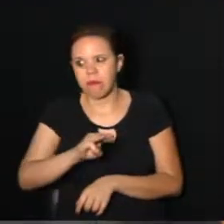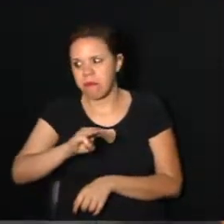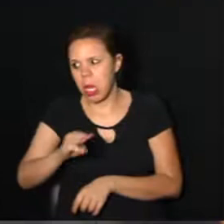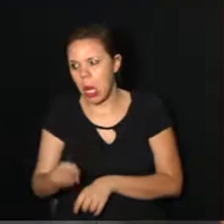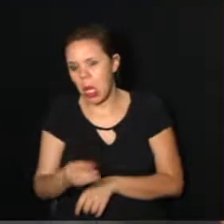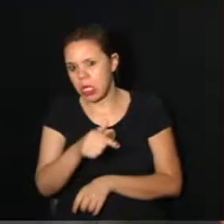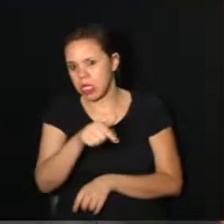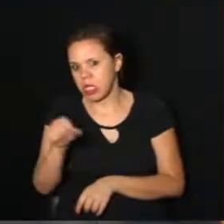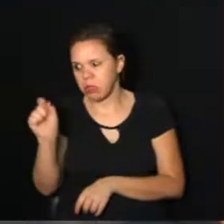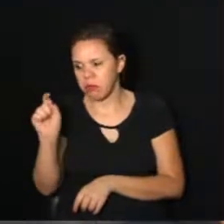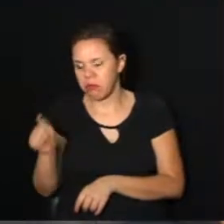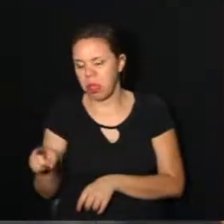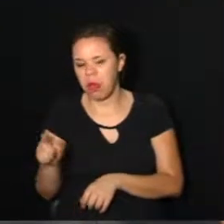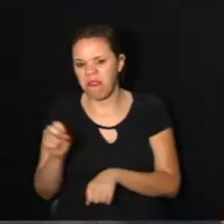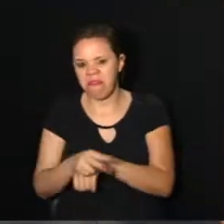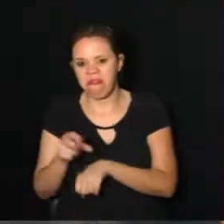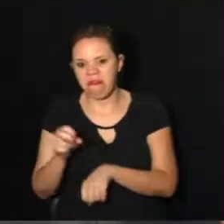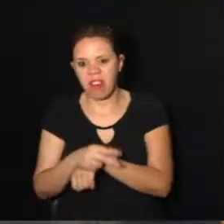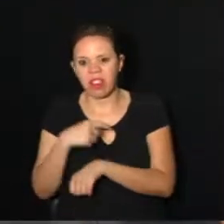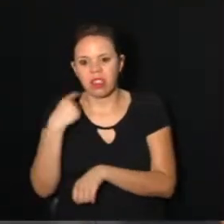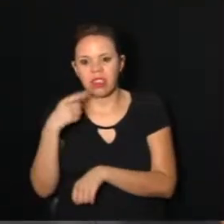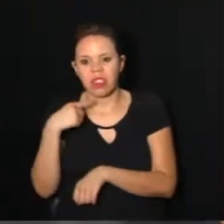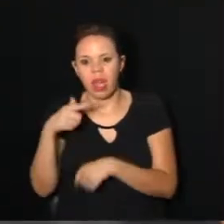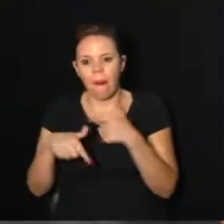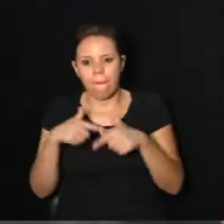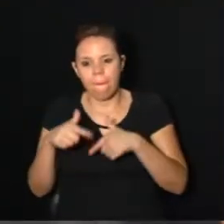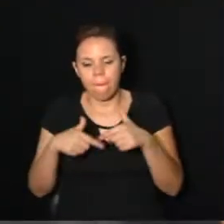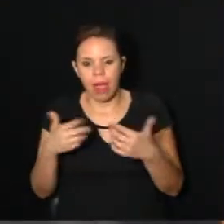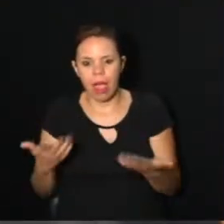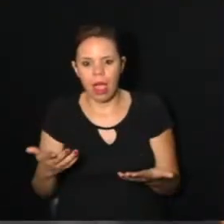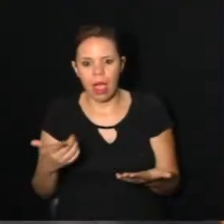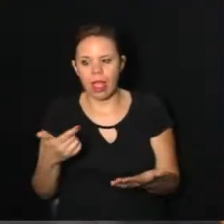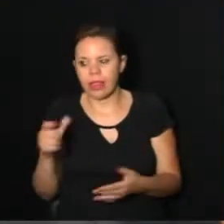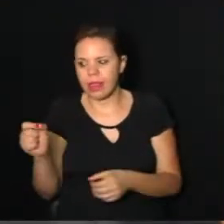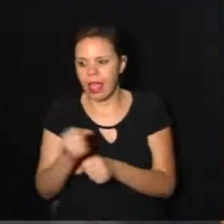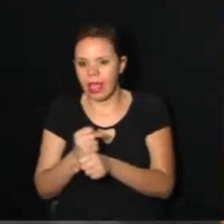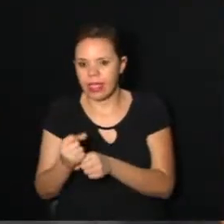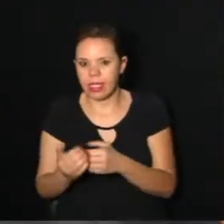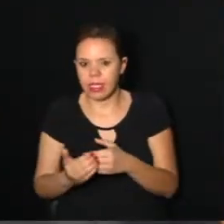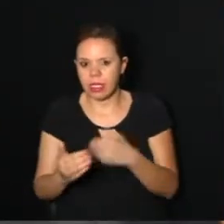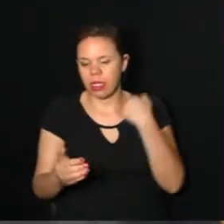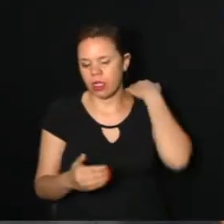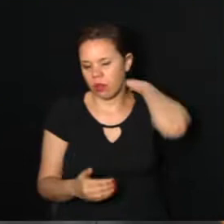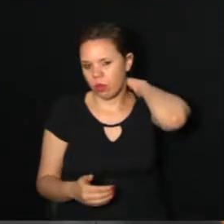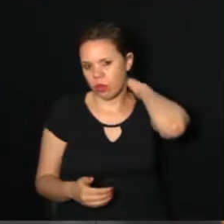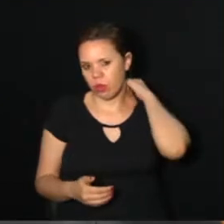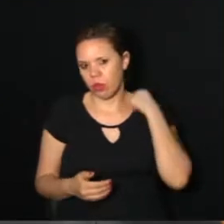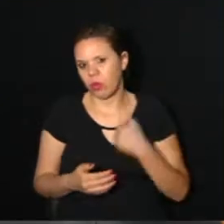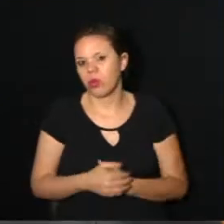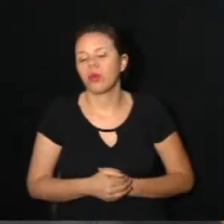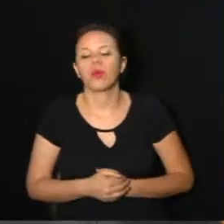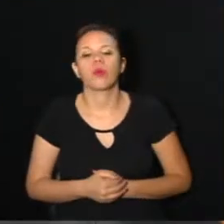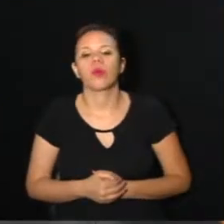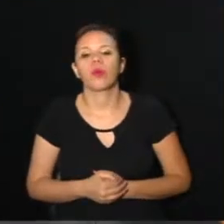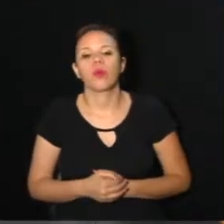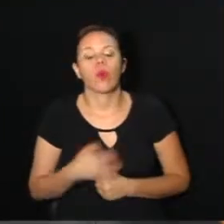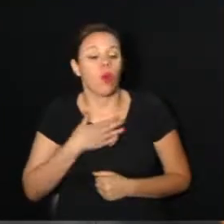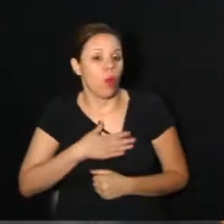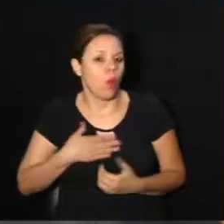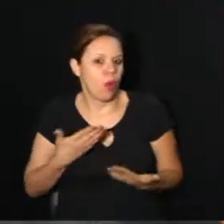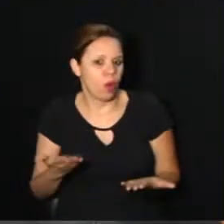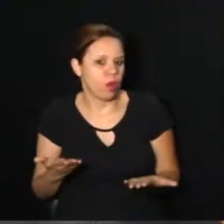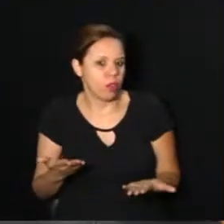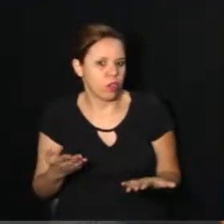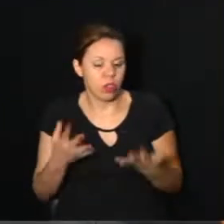3.700.000 empregos em 10 anos, né? Até o fim de 10 anos. Então, eu gostaria só de